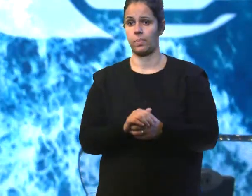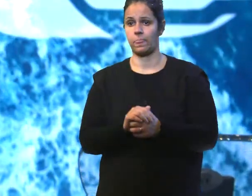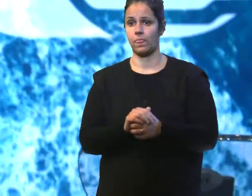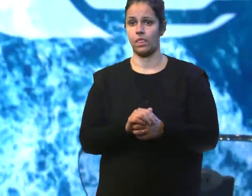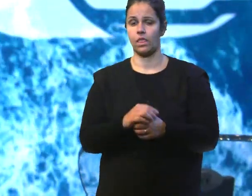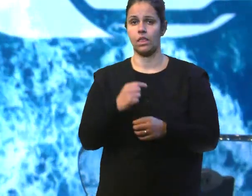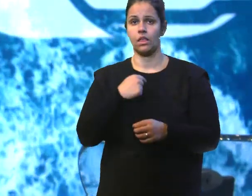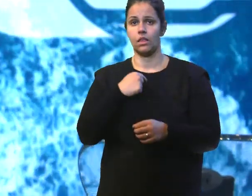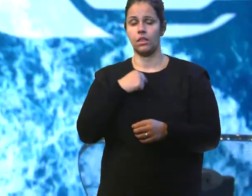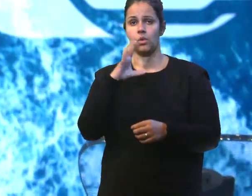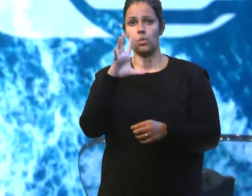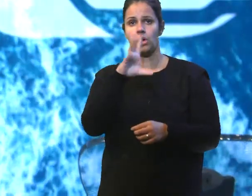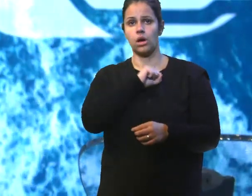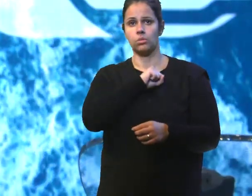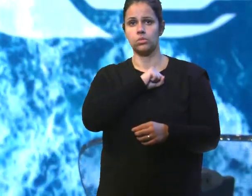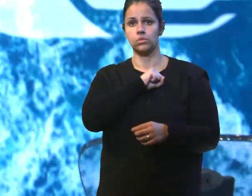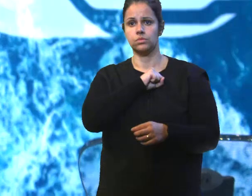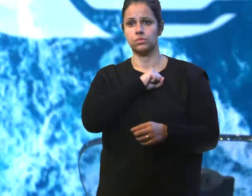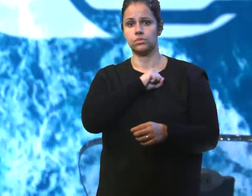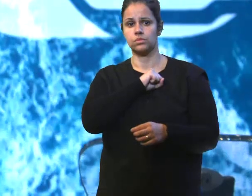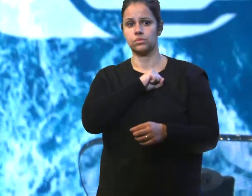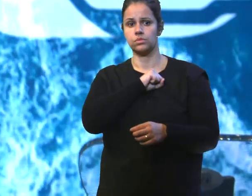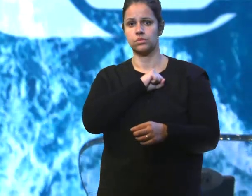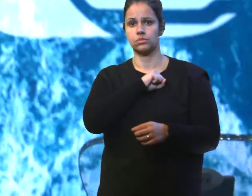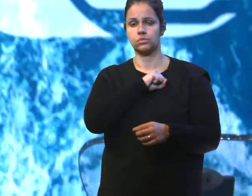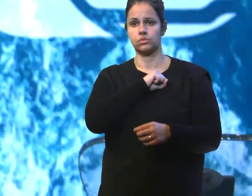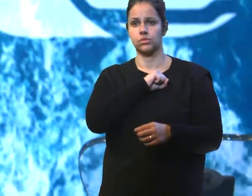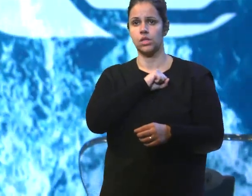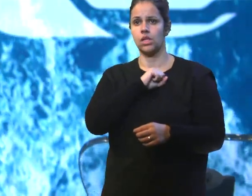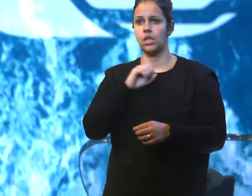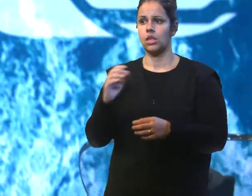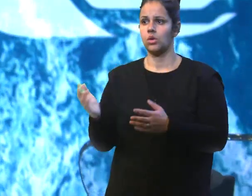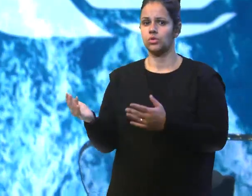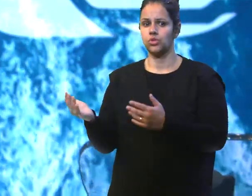Eu amo essa geração. De verdade.